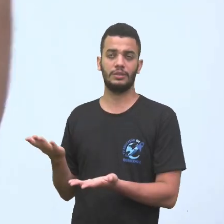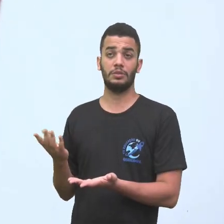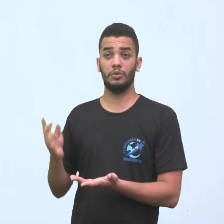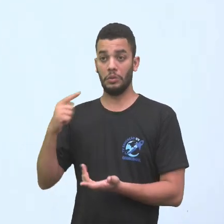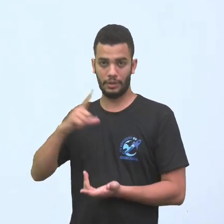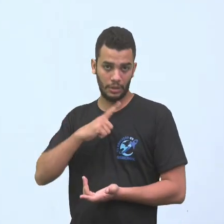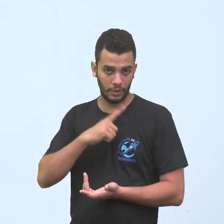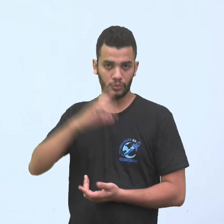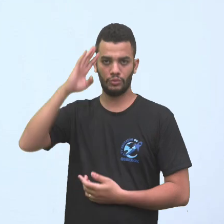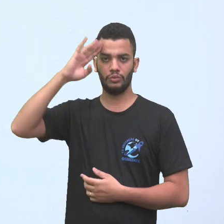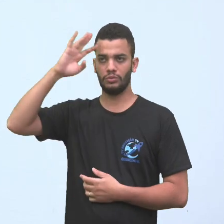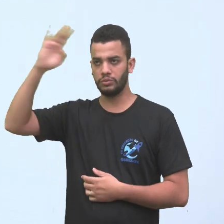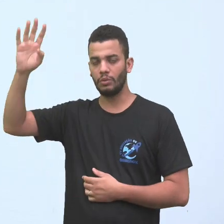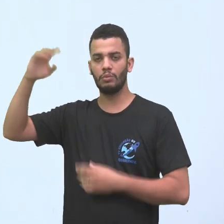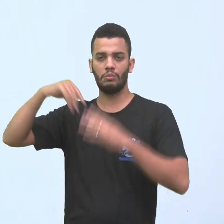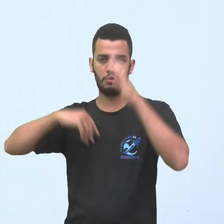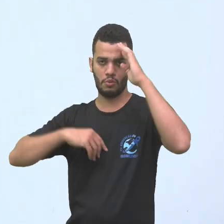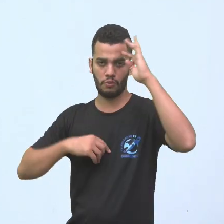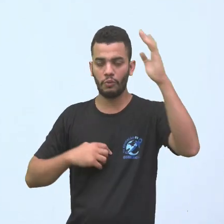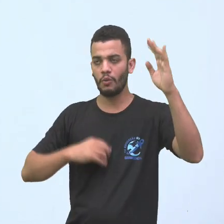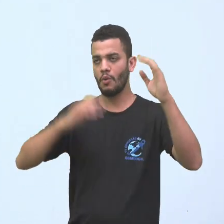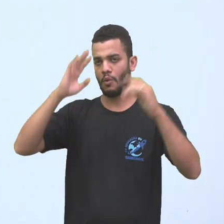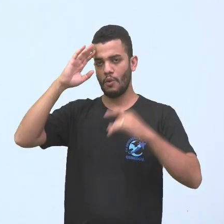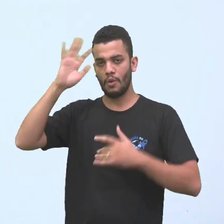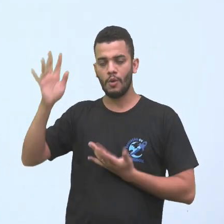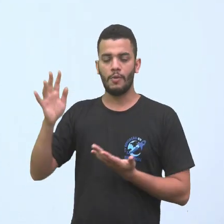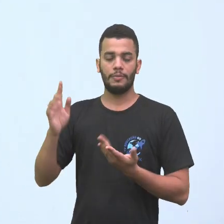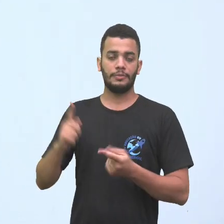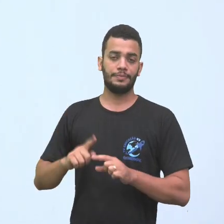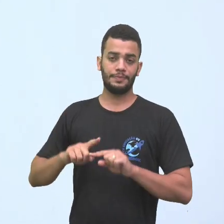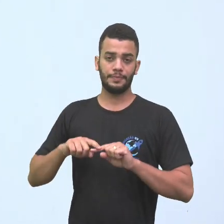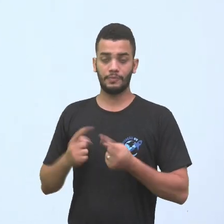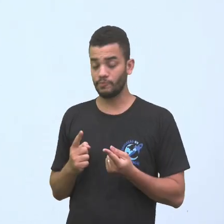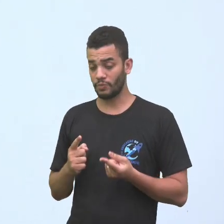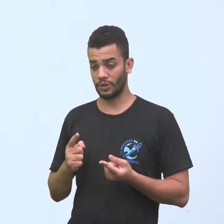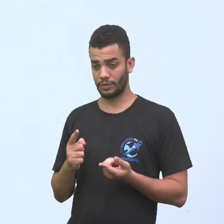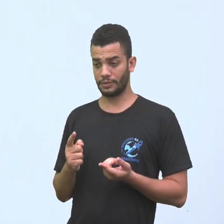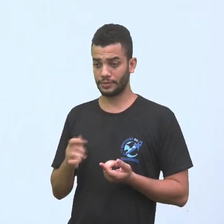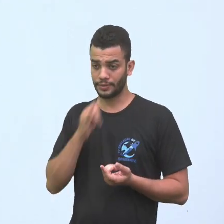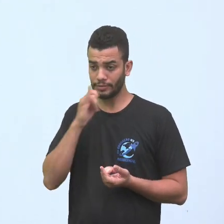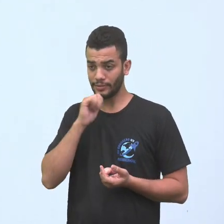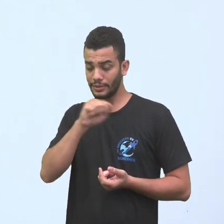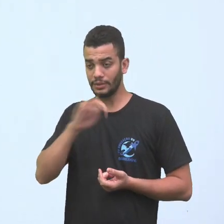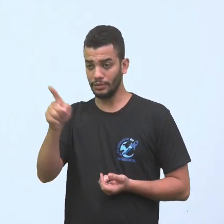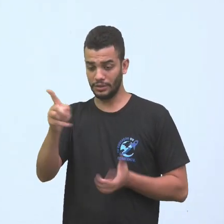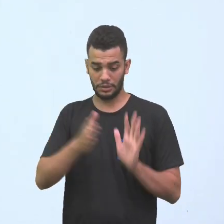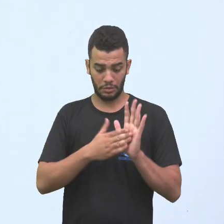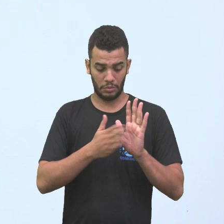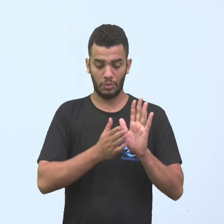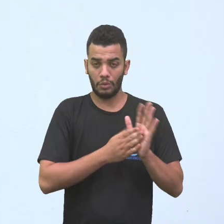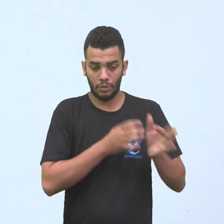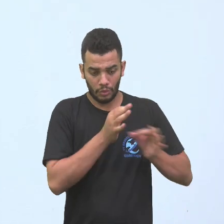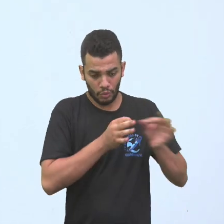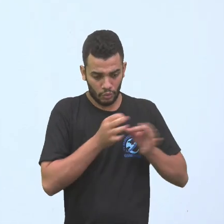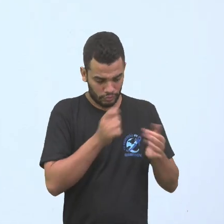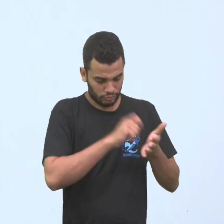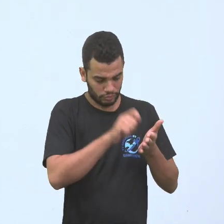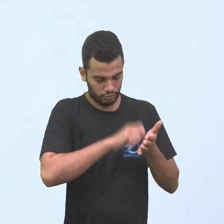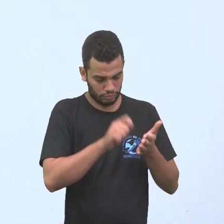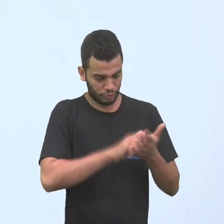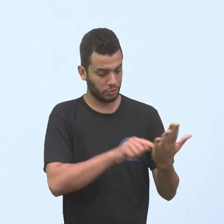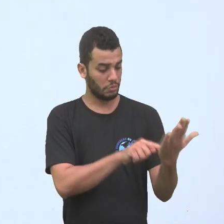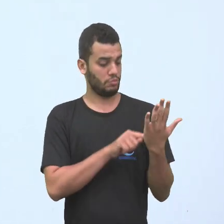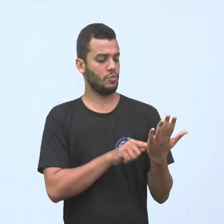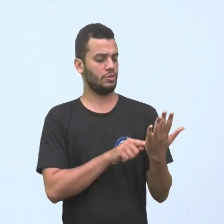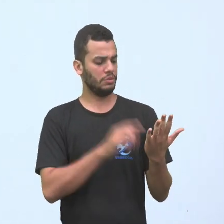apenas coloca à disposição de vocês e vocês realizam o sonho de vocês, que é ter a oportunidade de